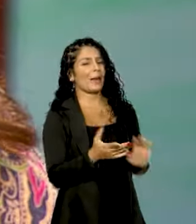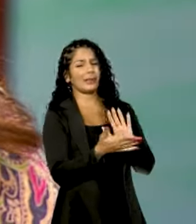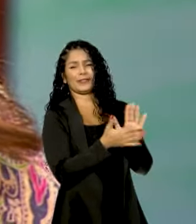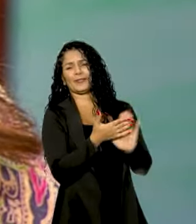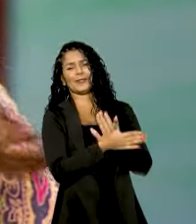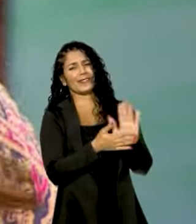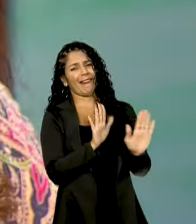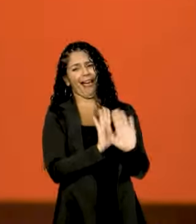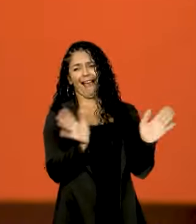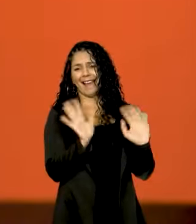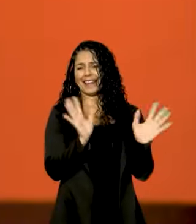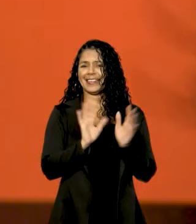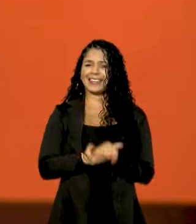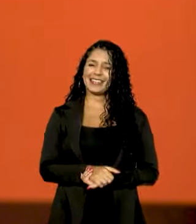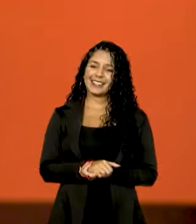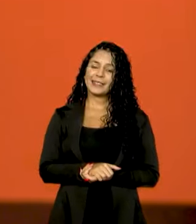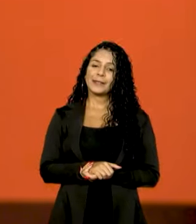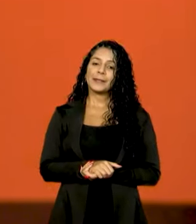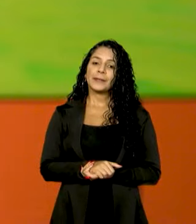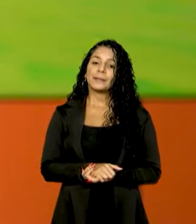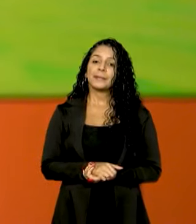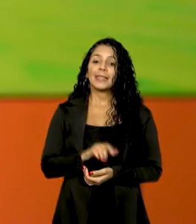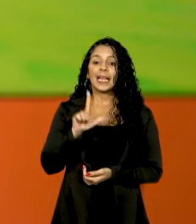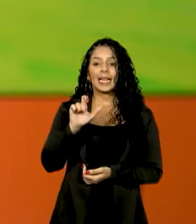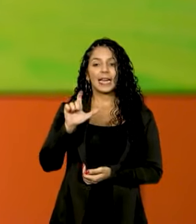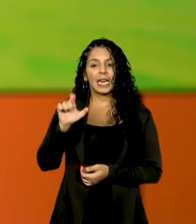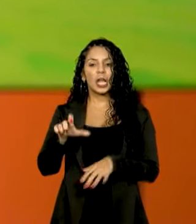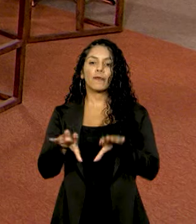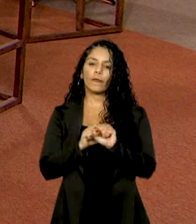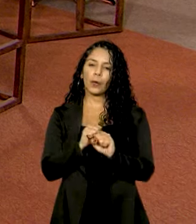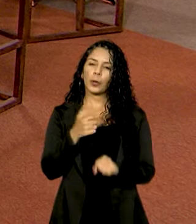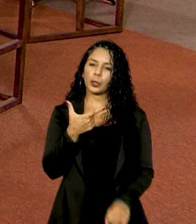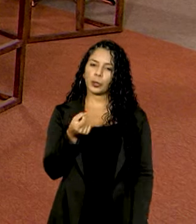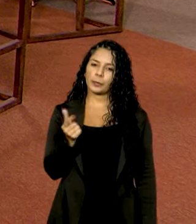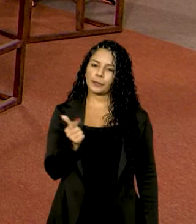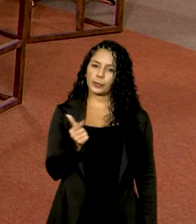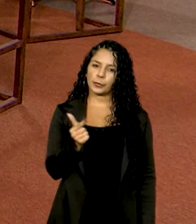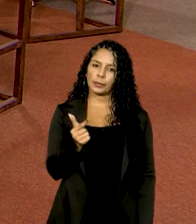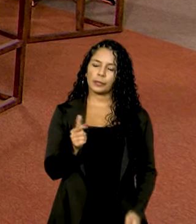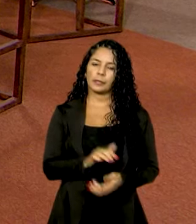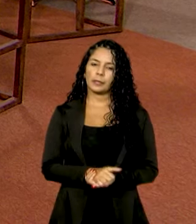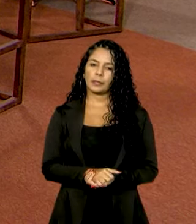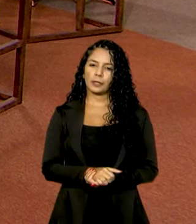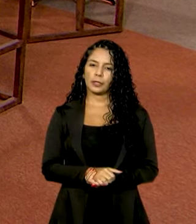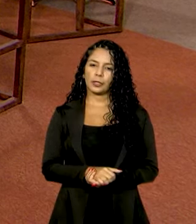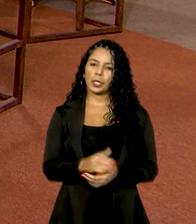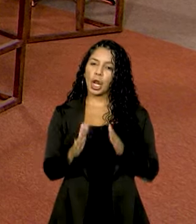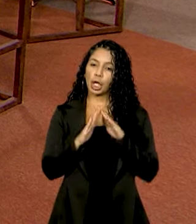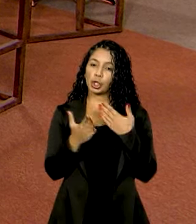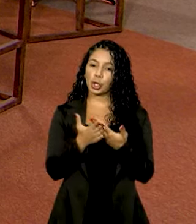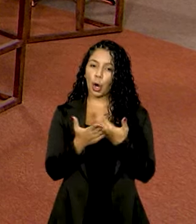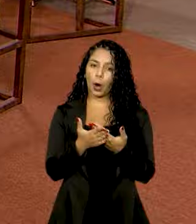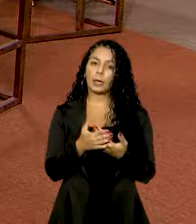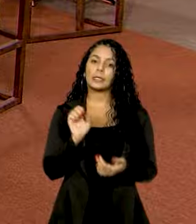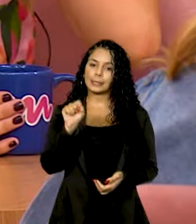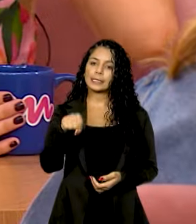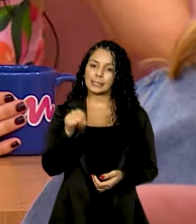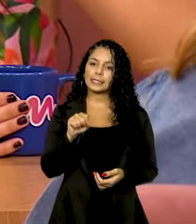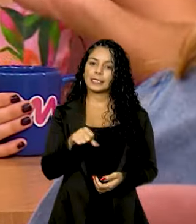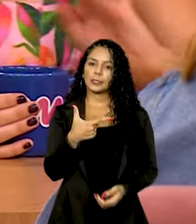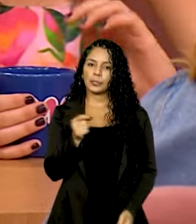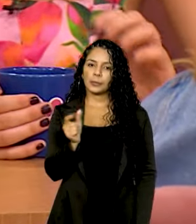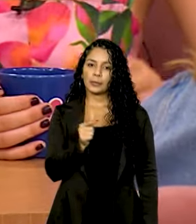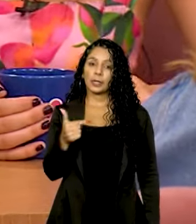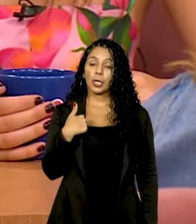Estão melhores que a gente, né? A Lelê se formou, se eu não me engano, em 2022, né? Pois olha. No colégio. Sim. 22